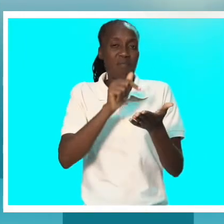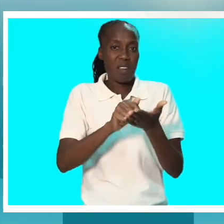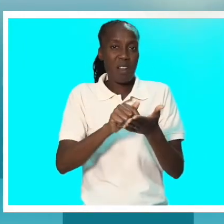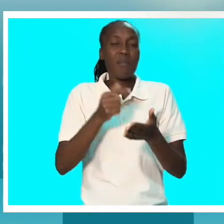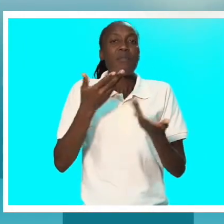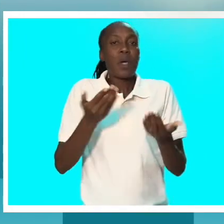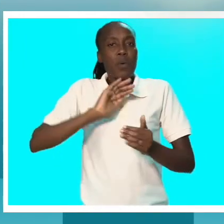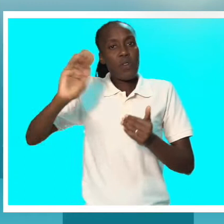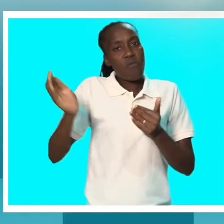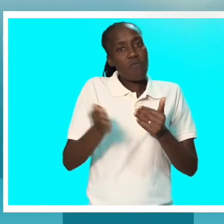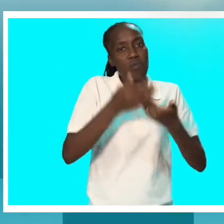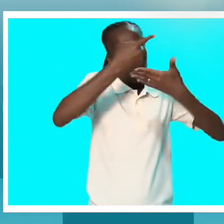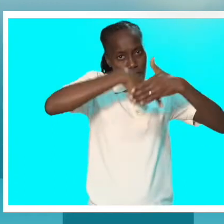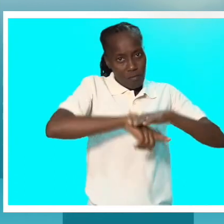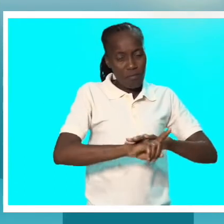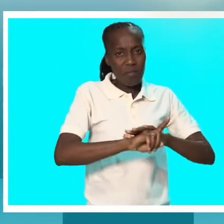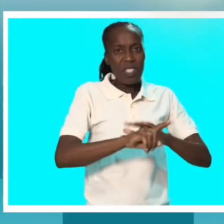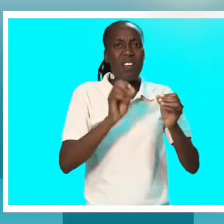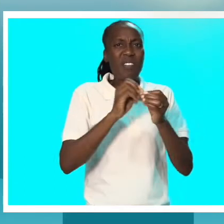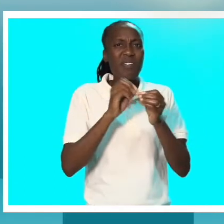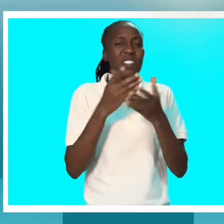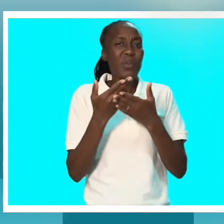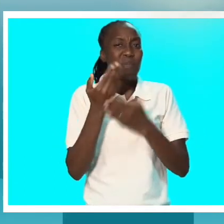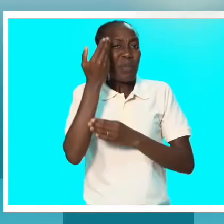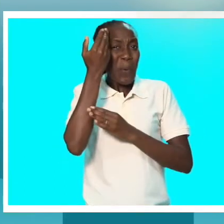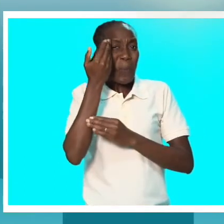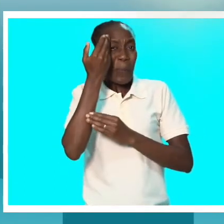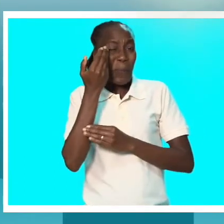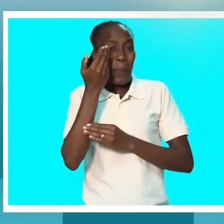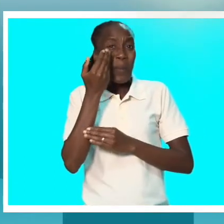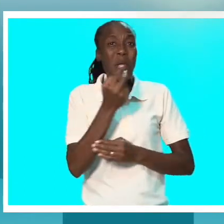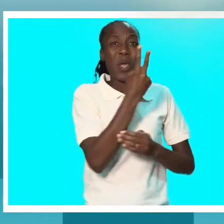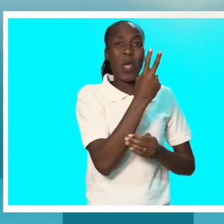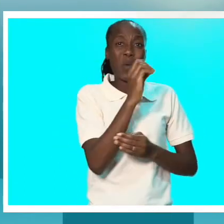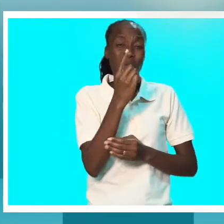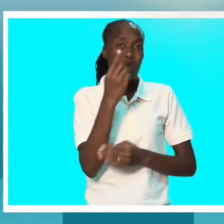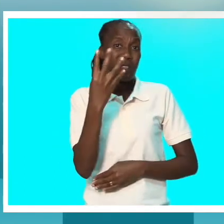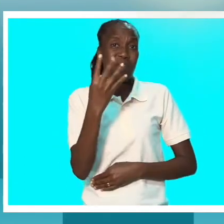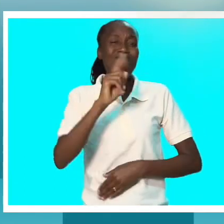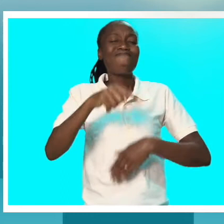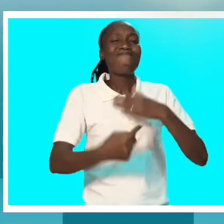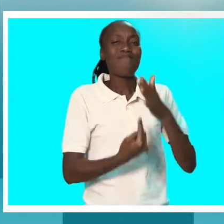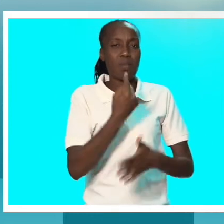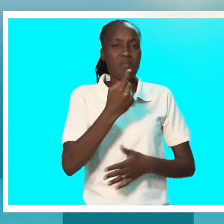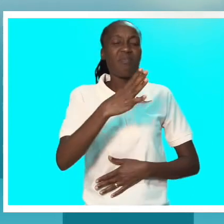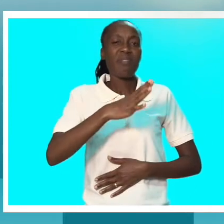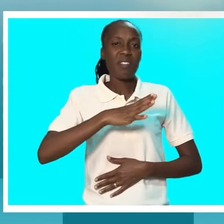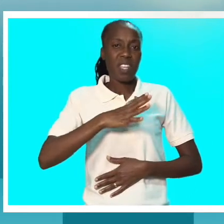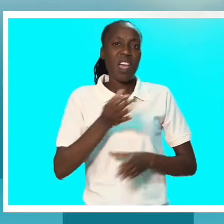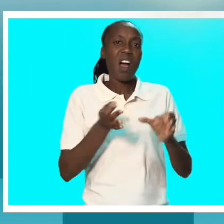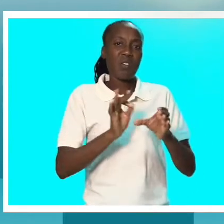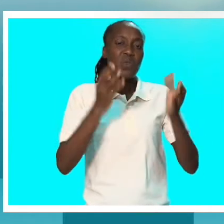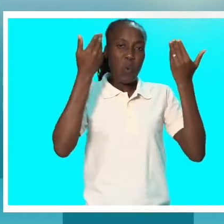submetida a uma operação a esta. Foi quando os médicos descobriram que tinha diabetes em